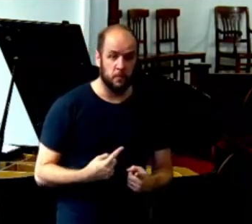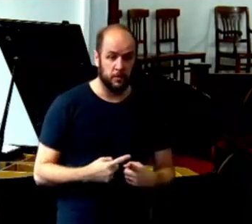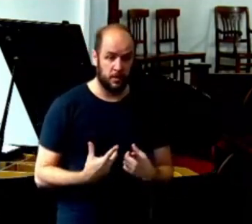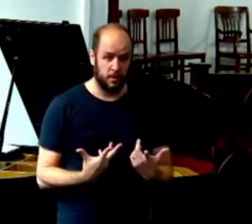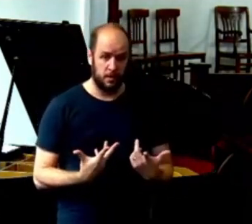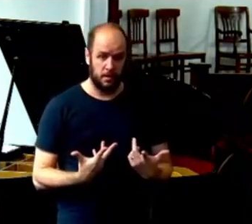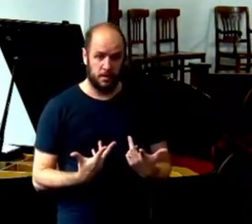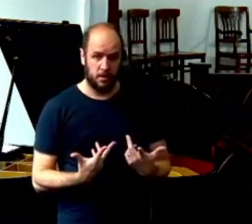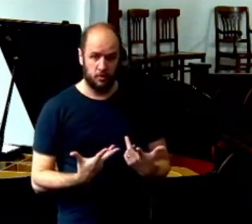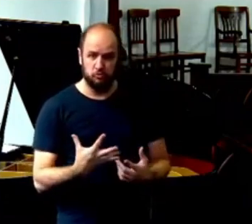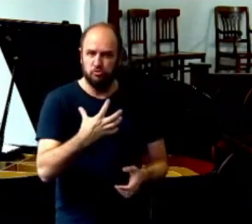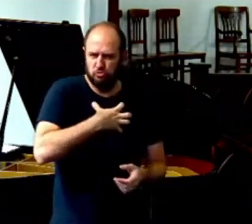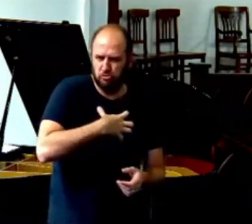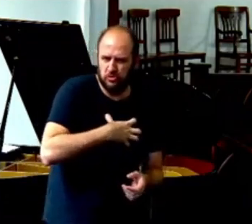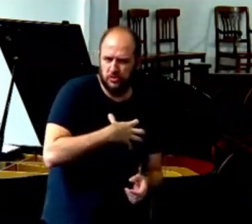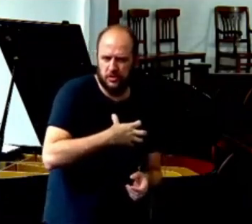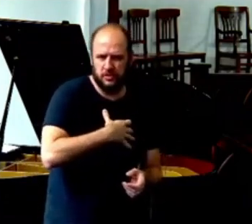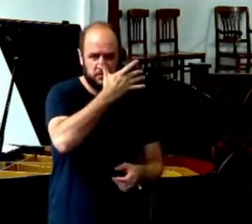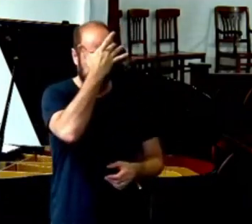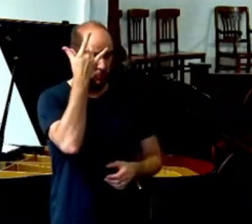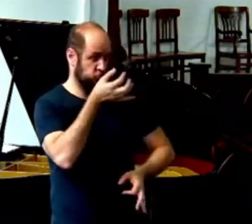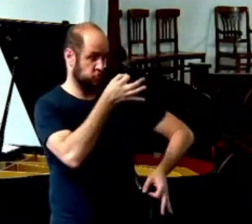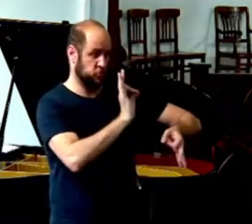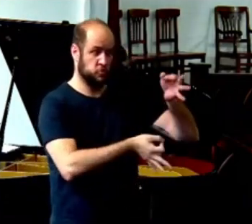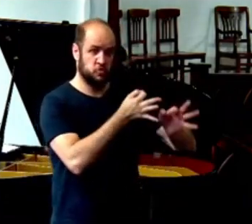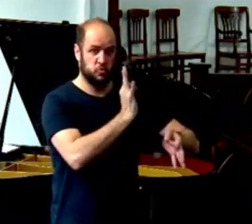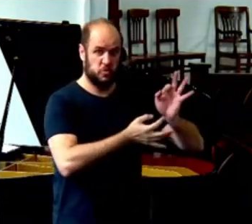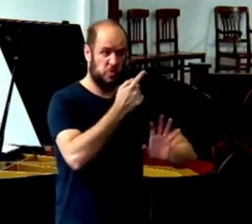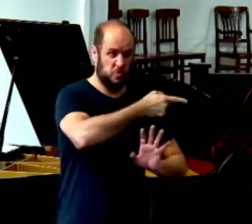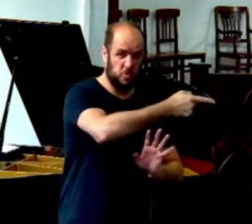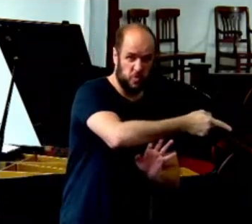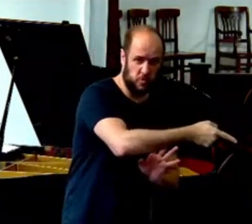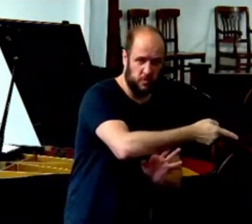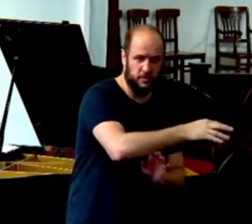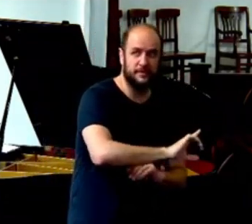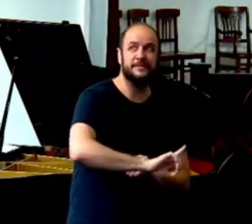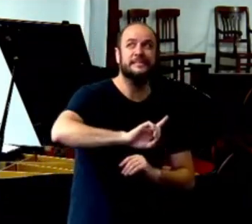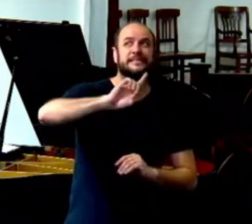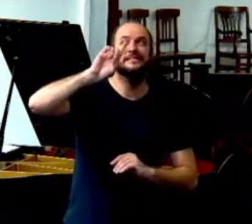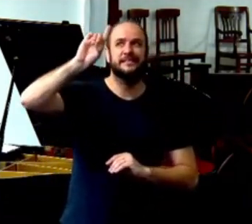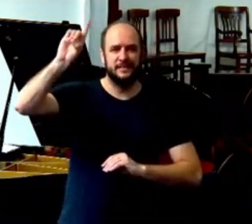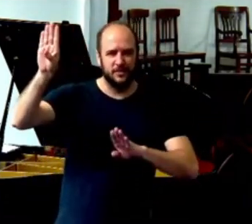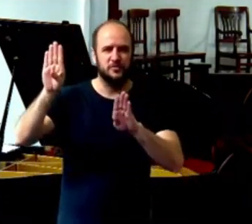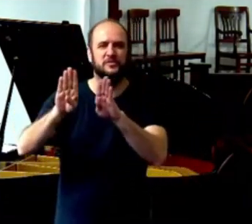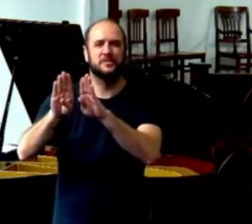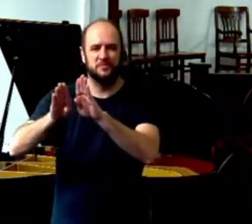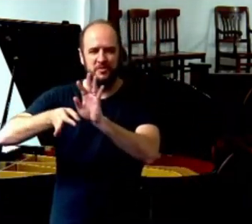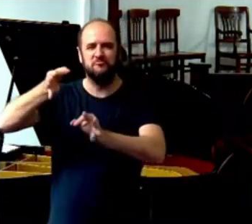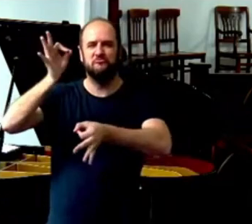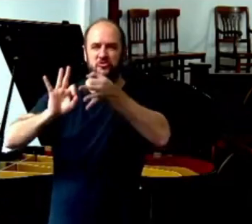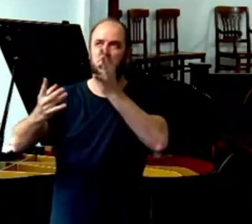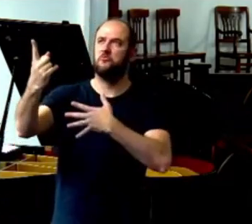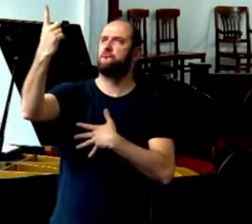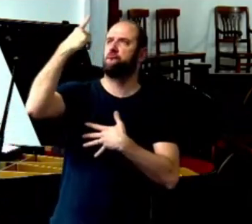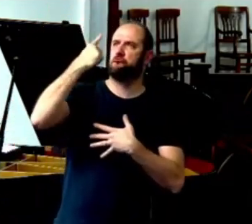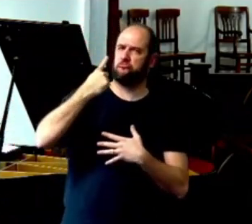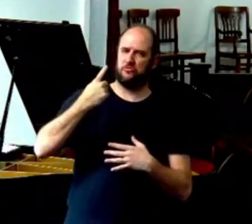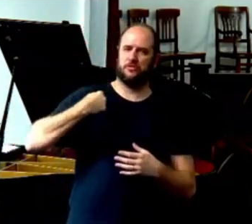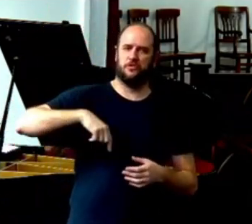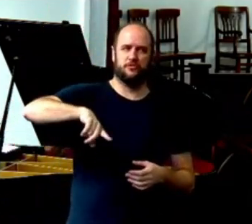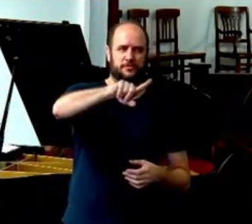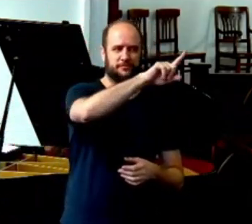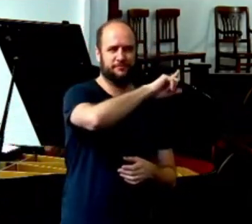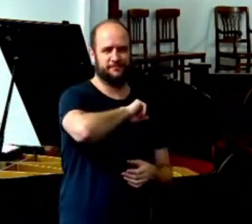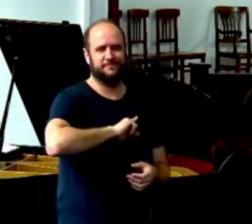Porque com a mesma régua que vocês usarem para julgar os outros, Deus irá usar para